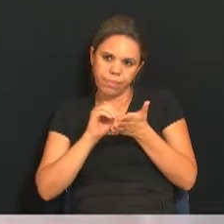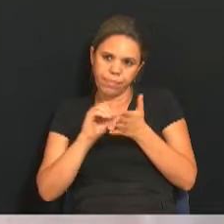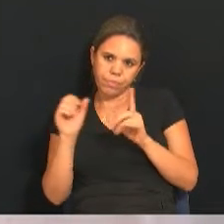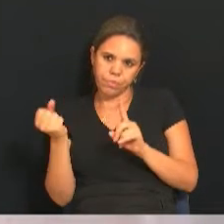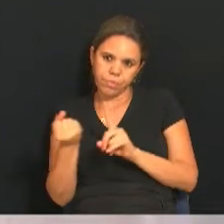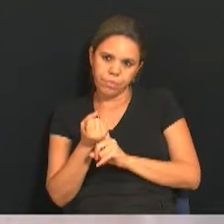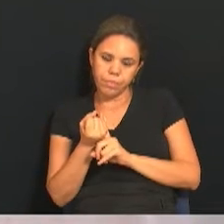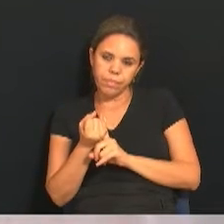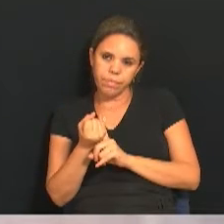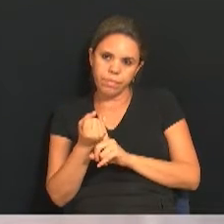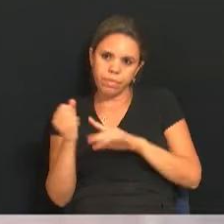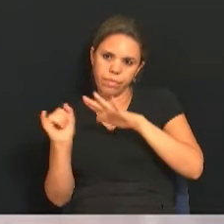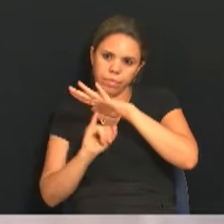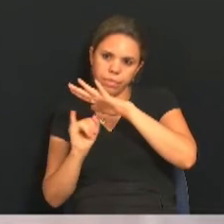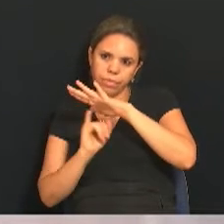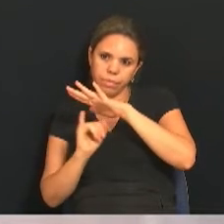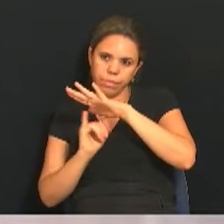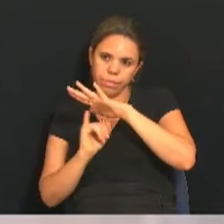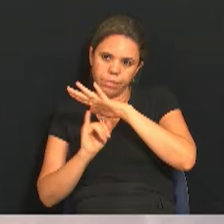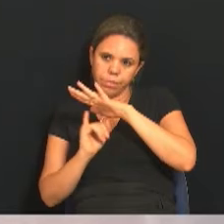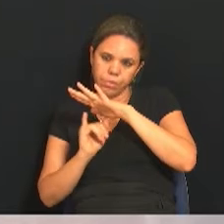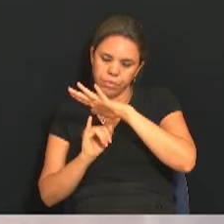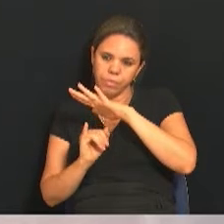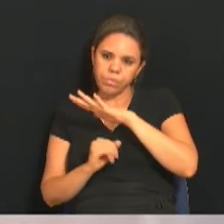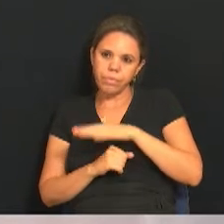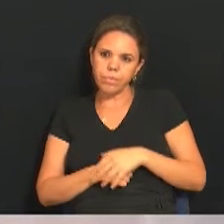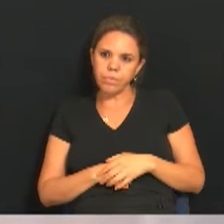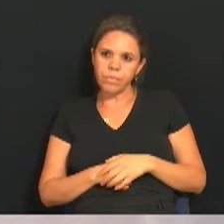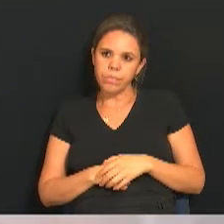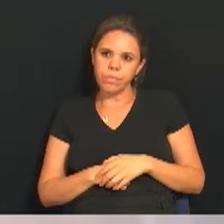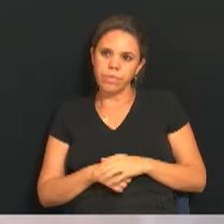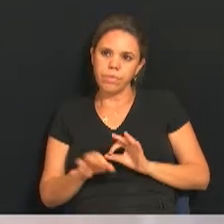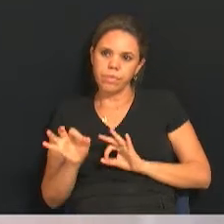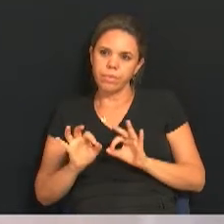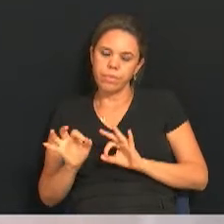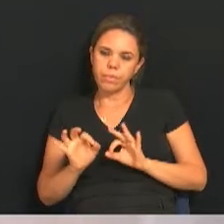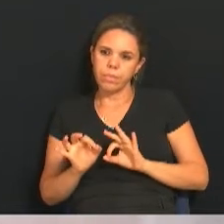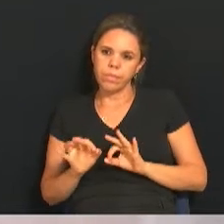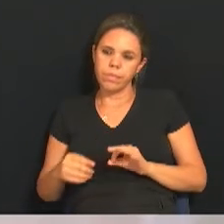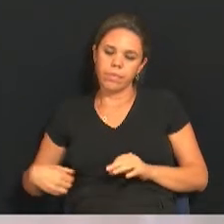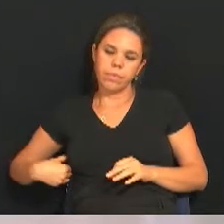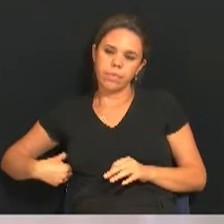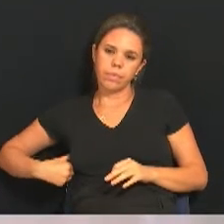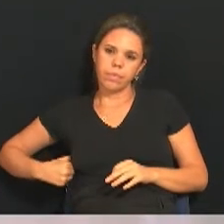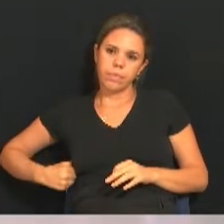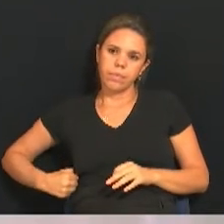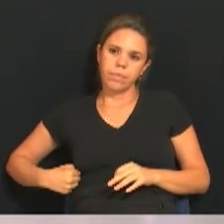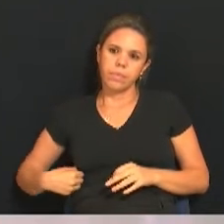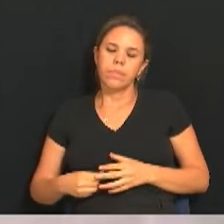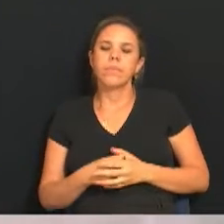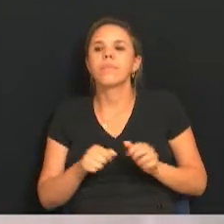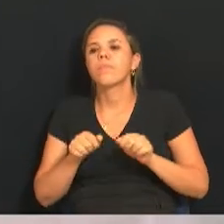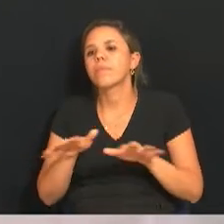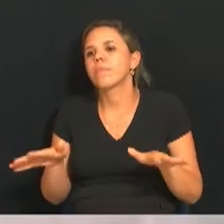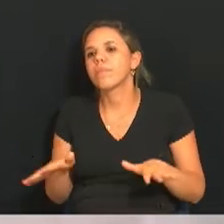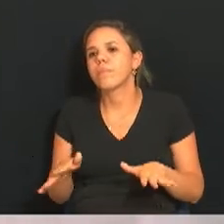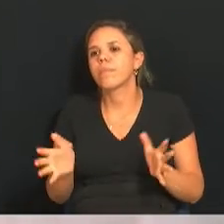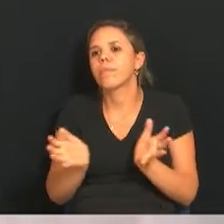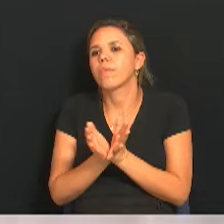com as entidades, as organizações não governamentais que estão distribuindo as